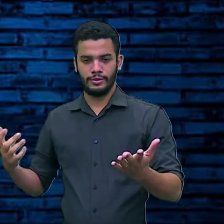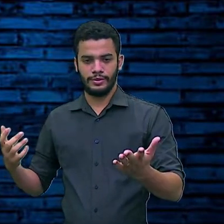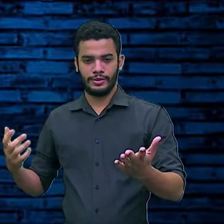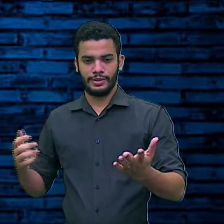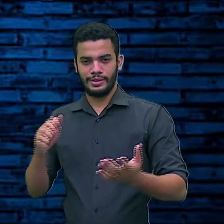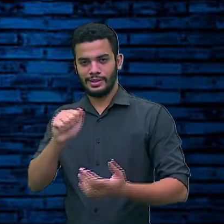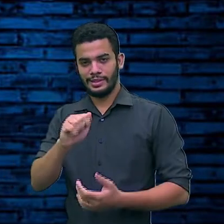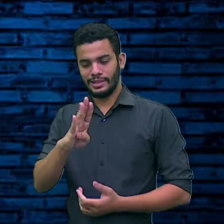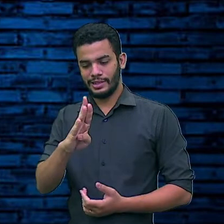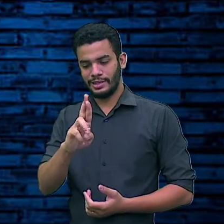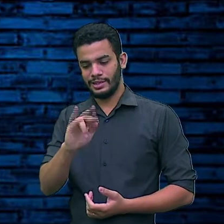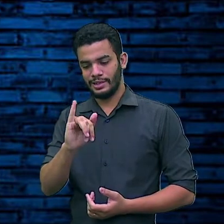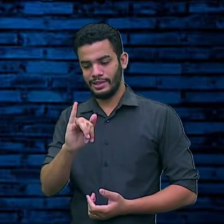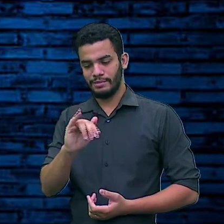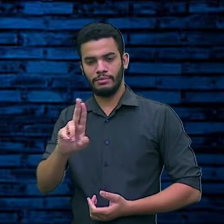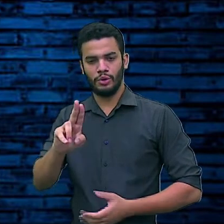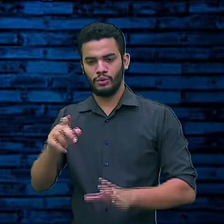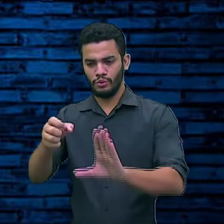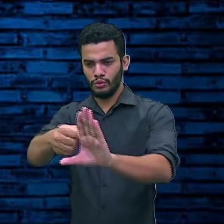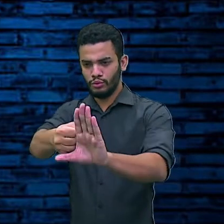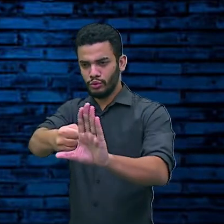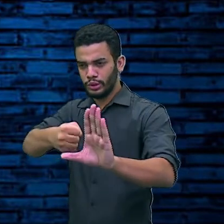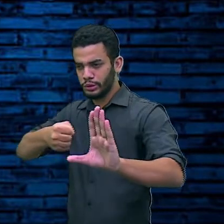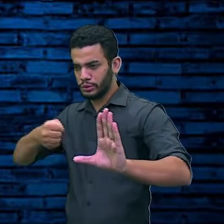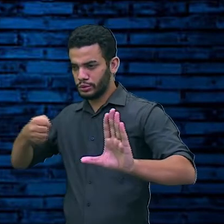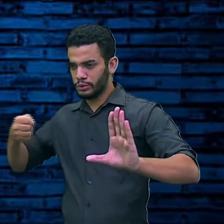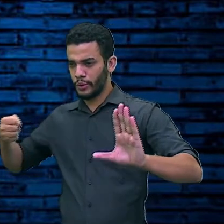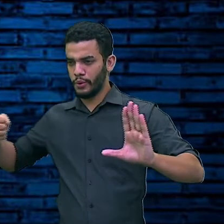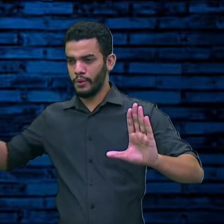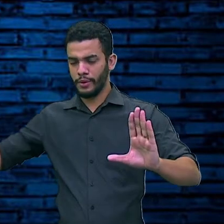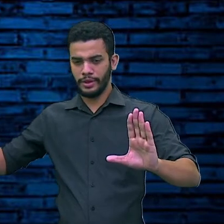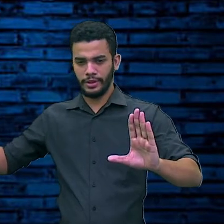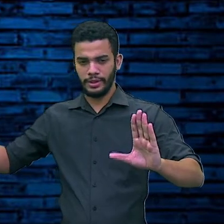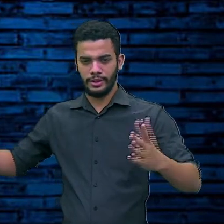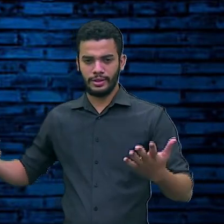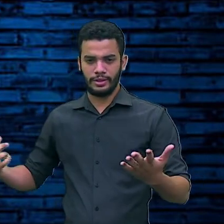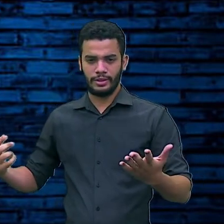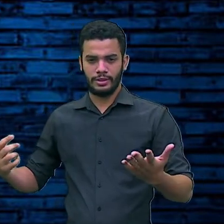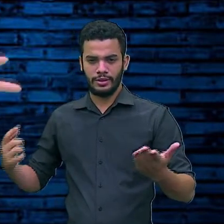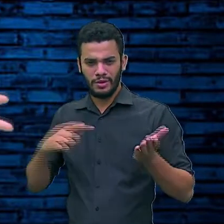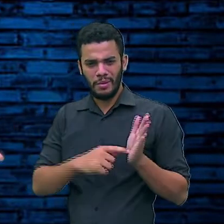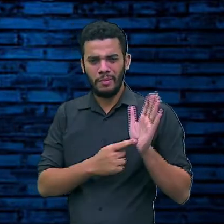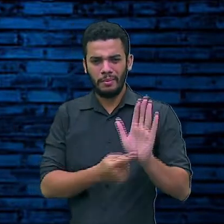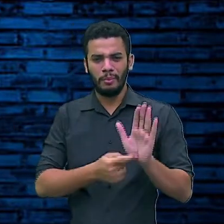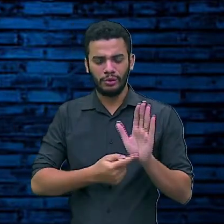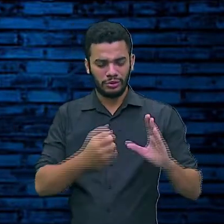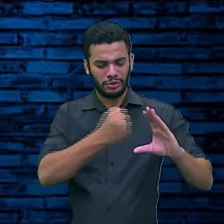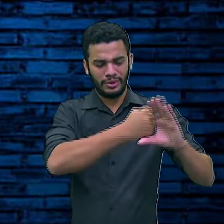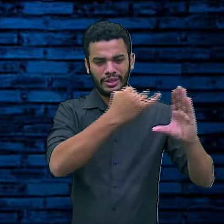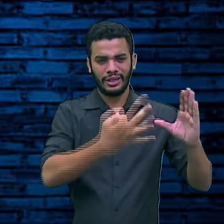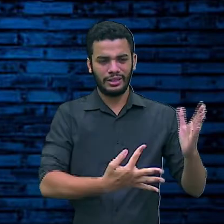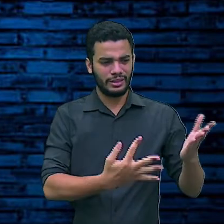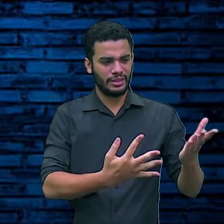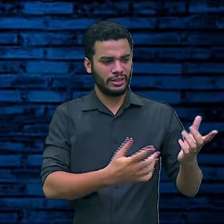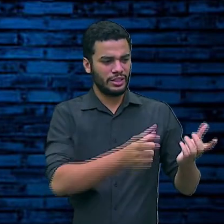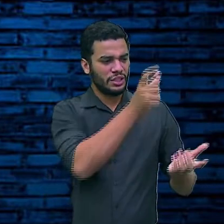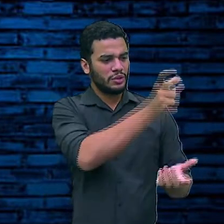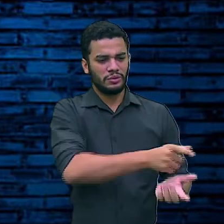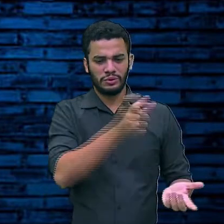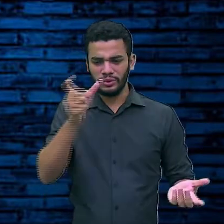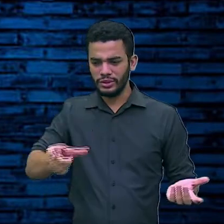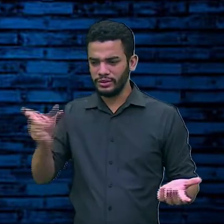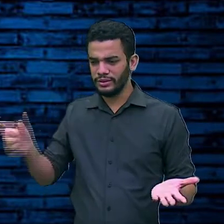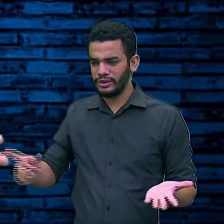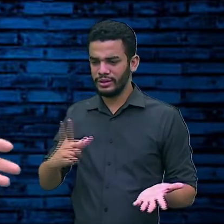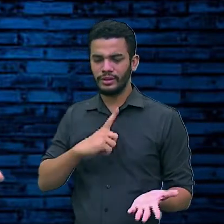o verbo. Mas a porta da sala trouxe característica? Não, especificou só o que o menino abriu. Portanto,